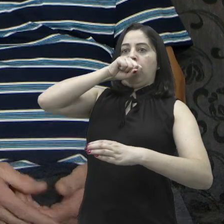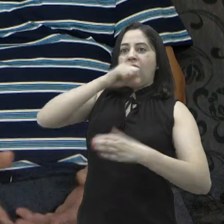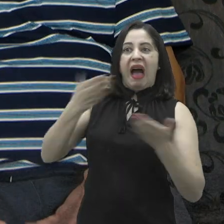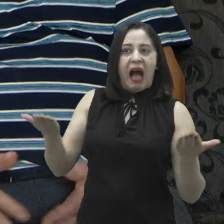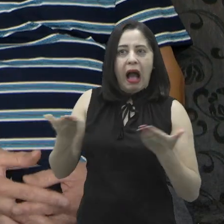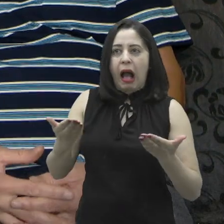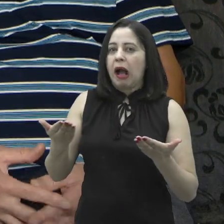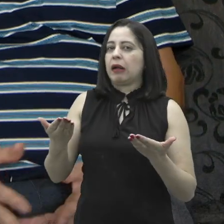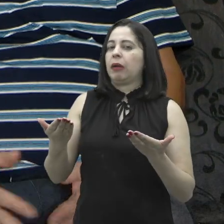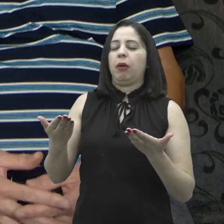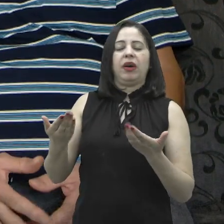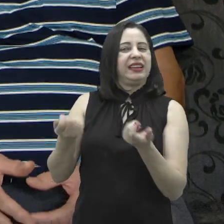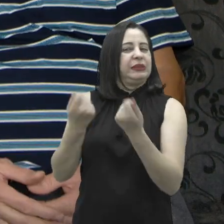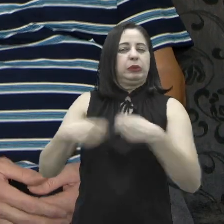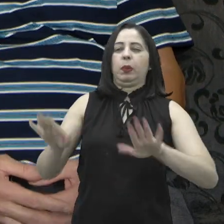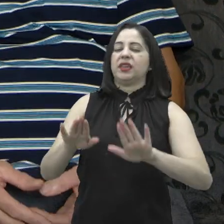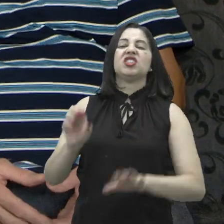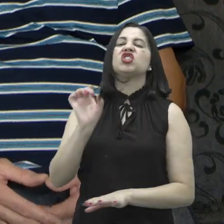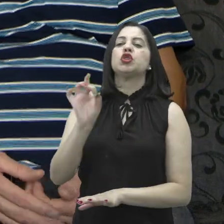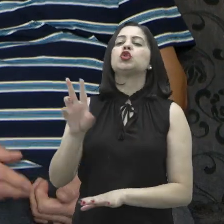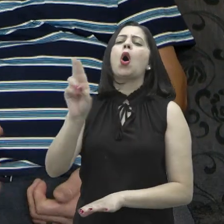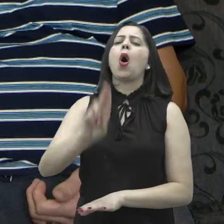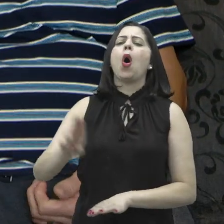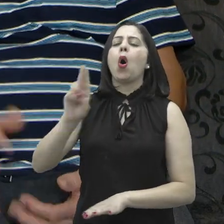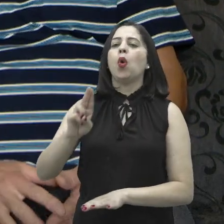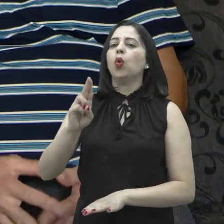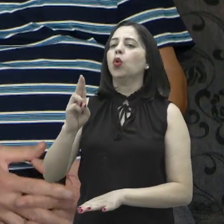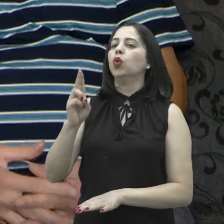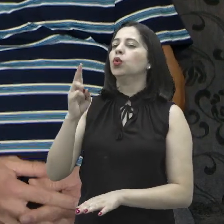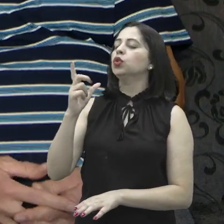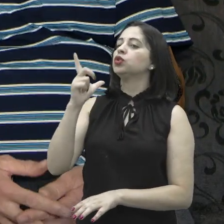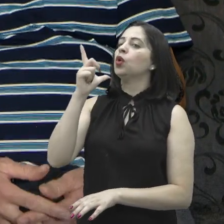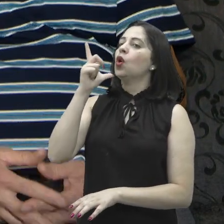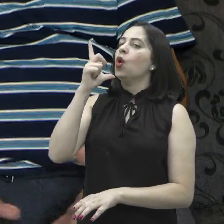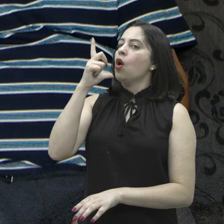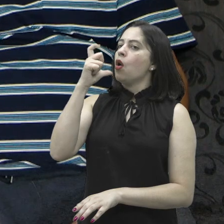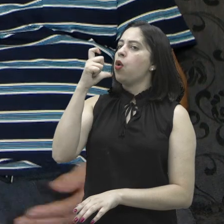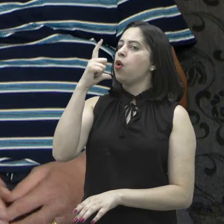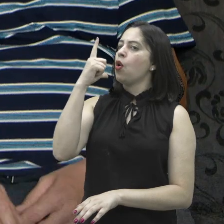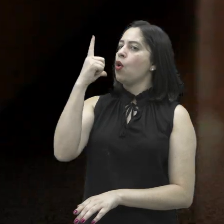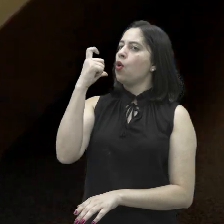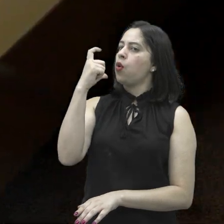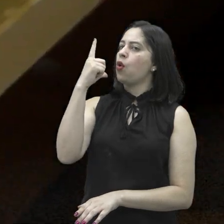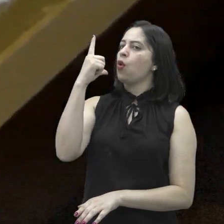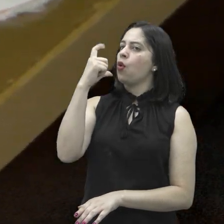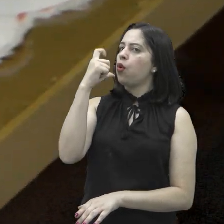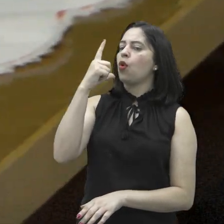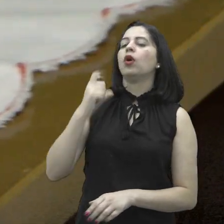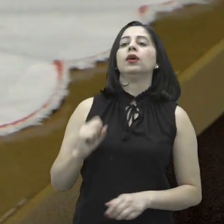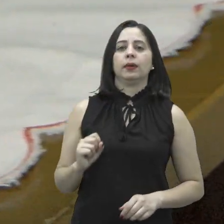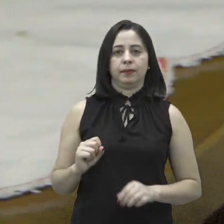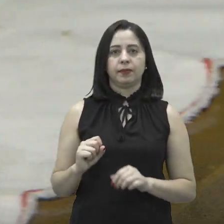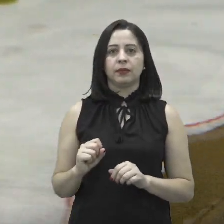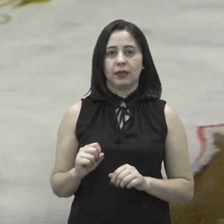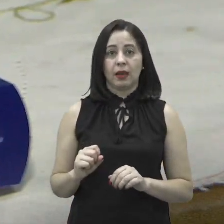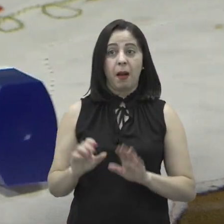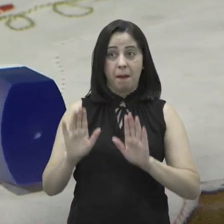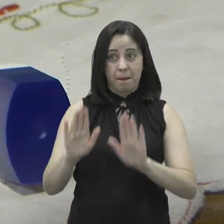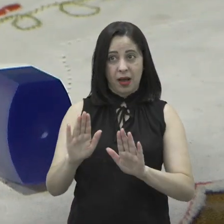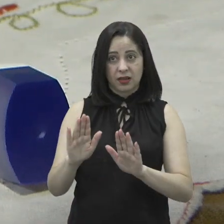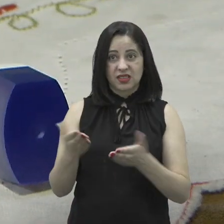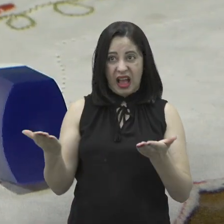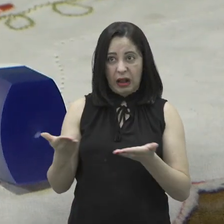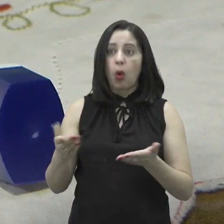graças a Deus, com as bombinhas, né, e tudo, me sinto bem, vivo tranquilamente. Ficou sequela. Hoje eu tenho efisema